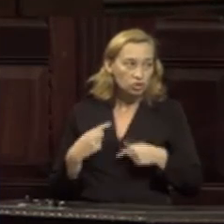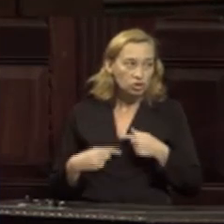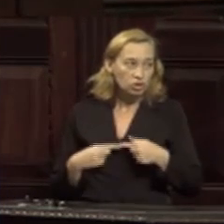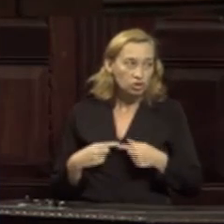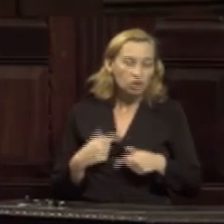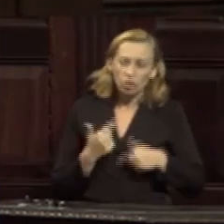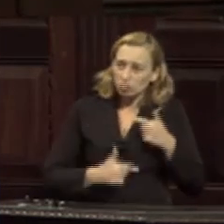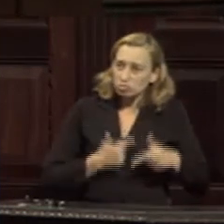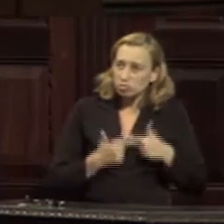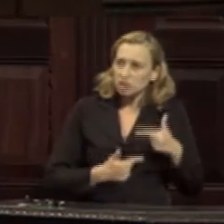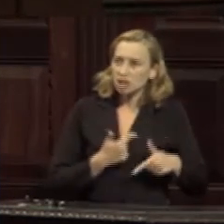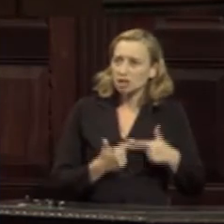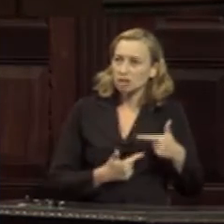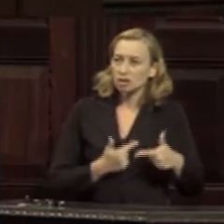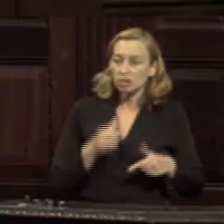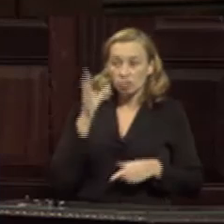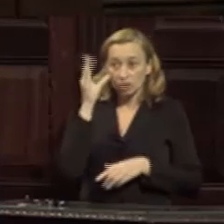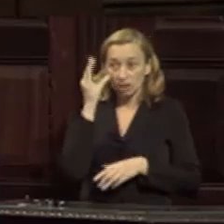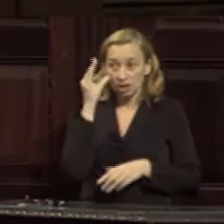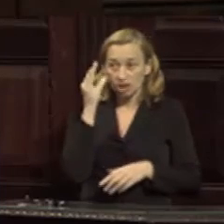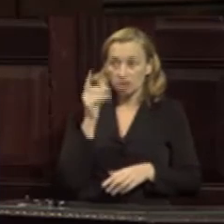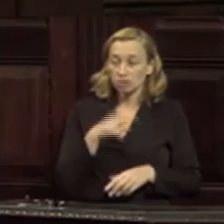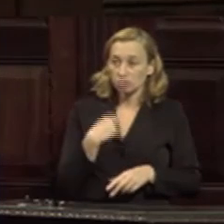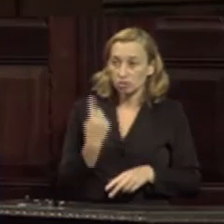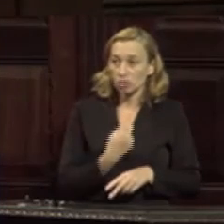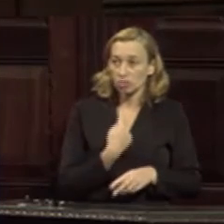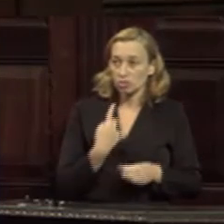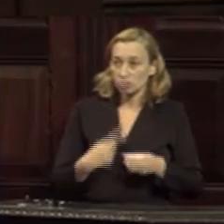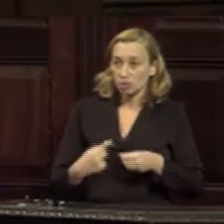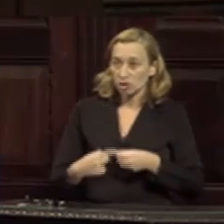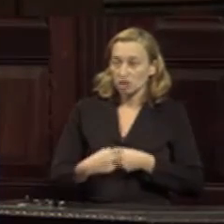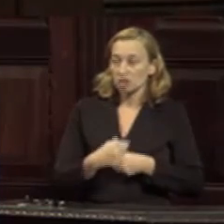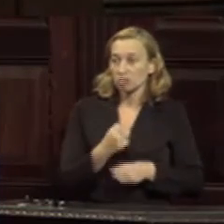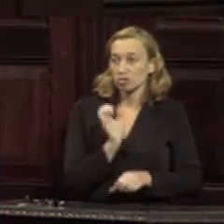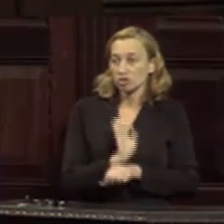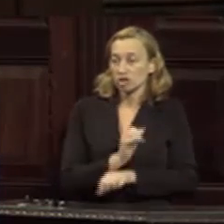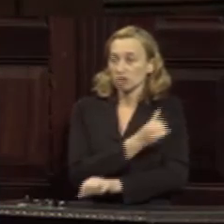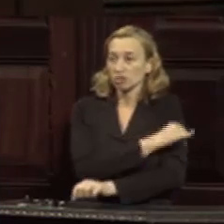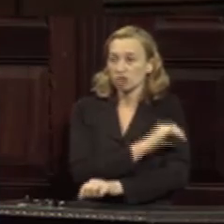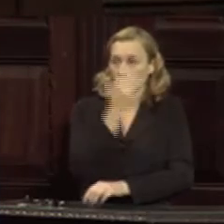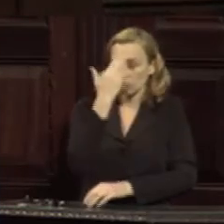muita clareza os interesses dos nossos municípios e do Estado do Rio de Janeiro. Muito obrigado.